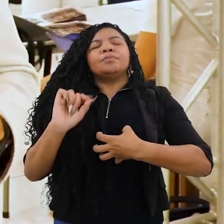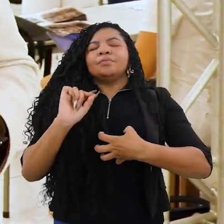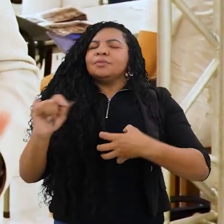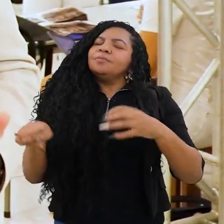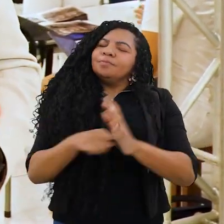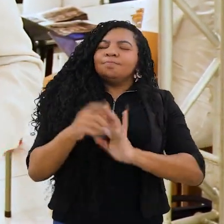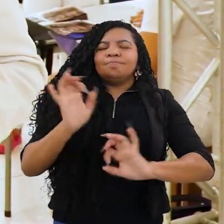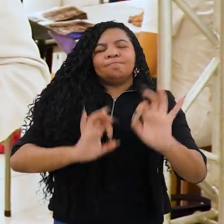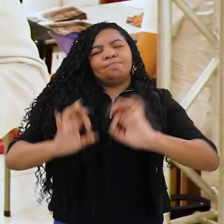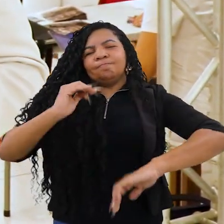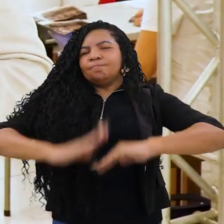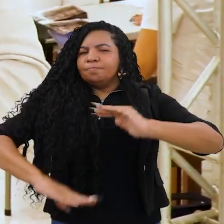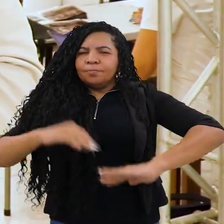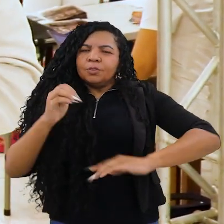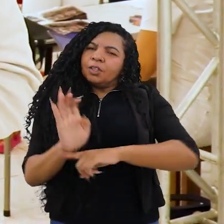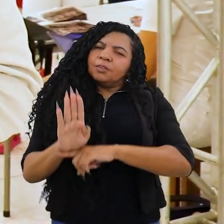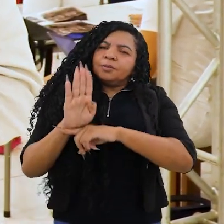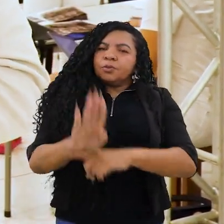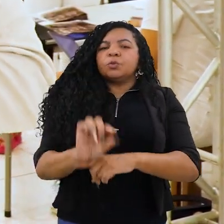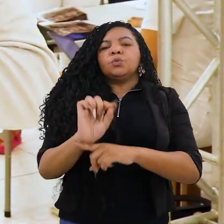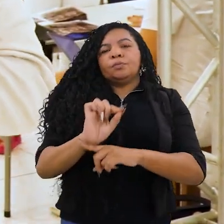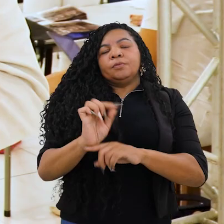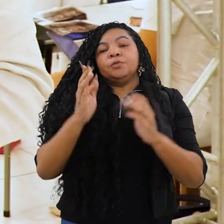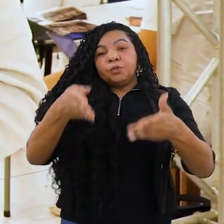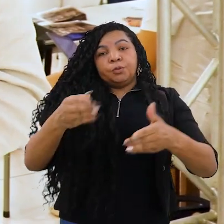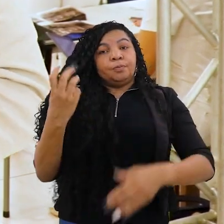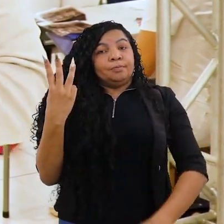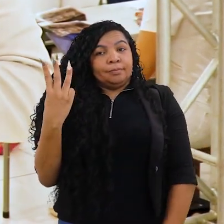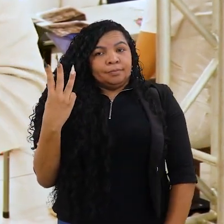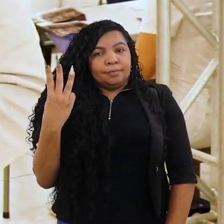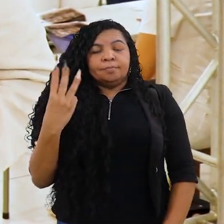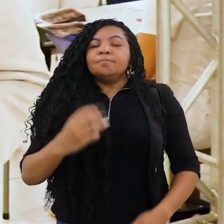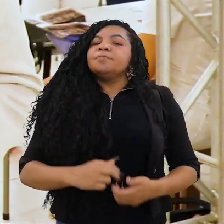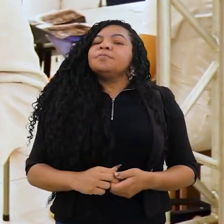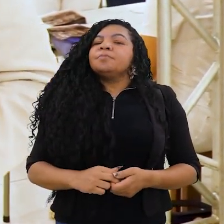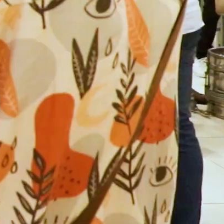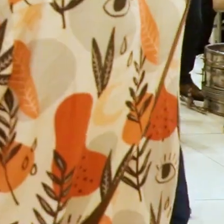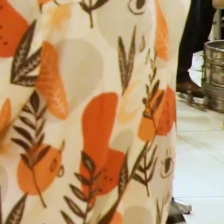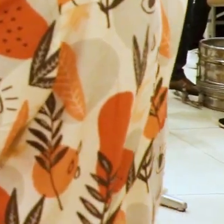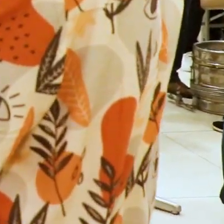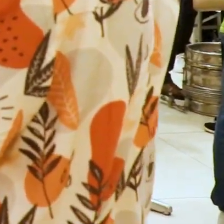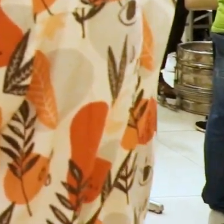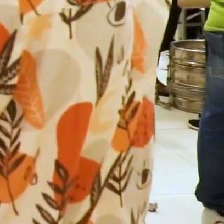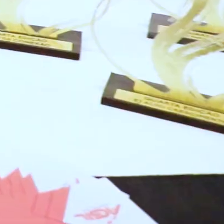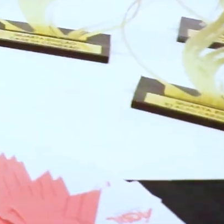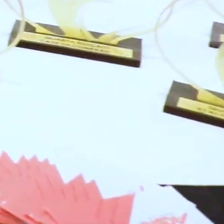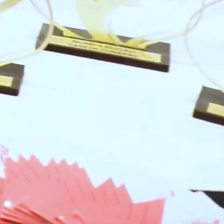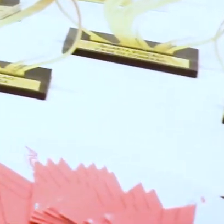conectar de uma forma produtiva em favor do Maranhão.